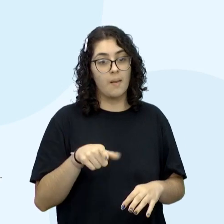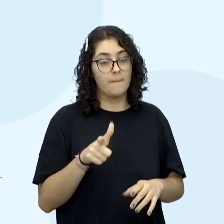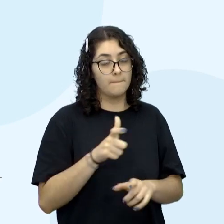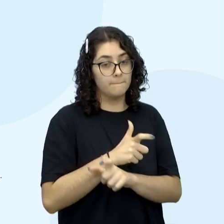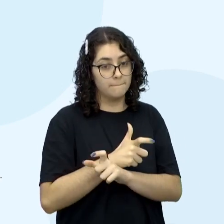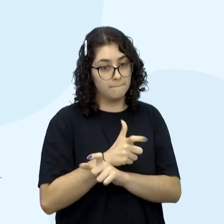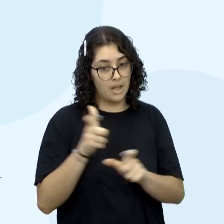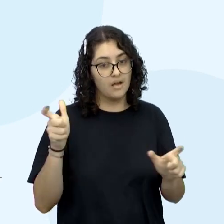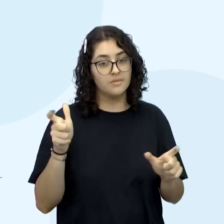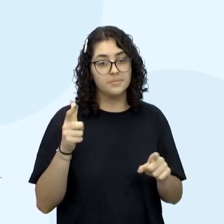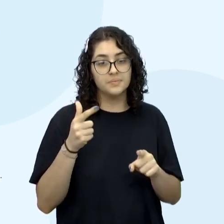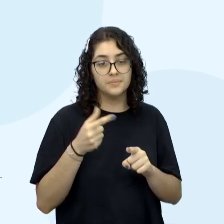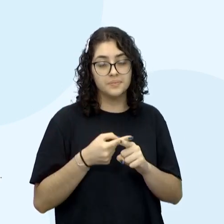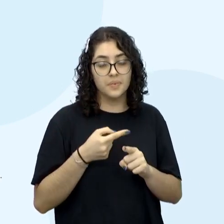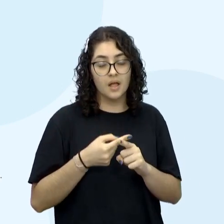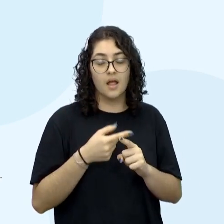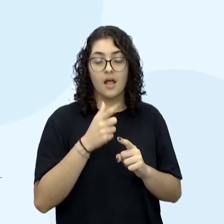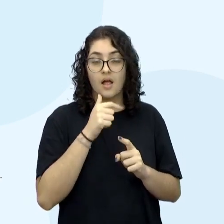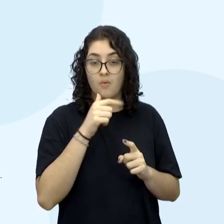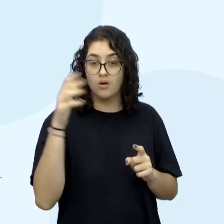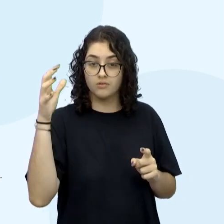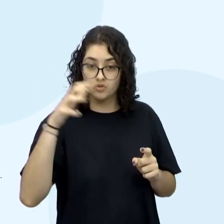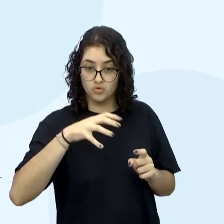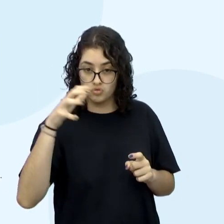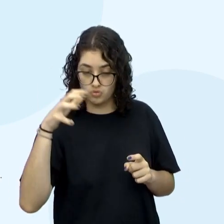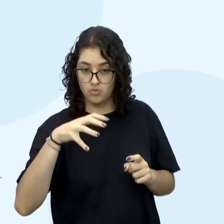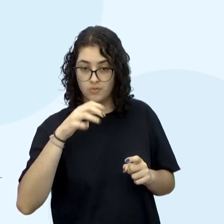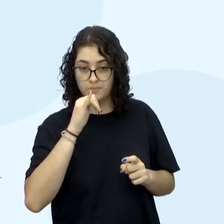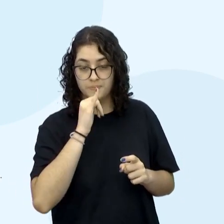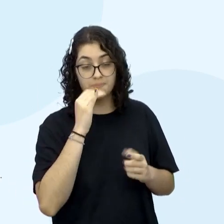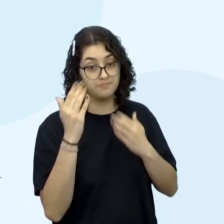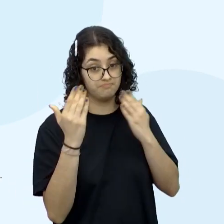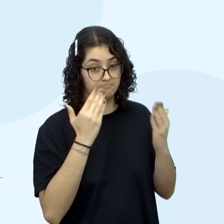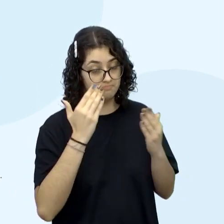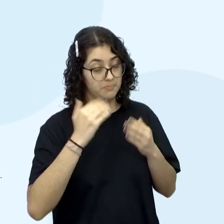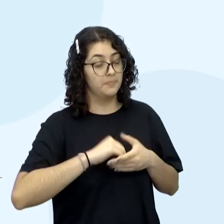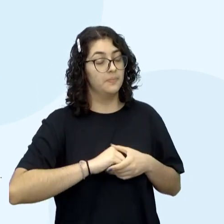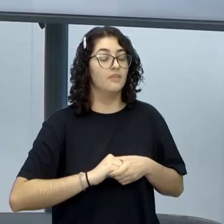maior, né? Por causa que a água da chuva, ela vai